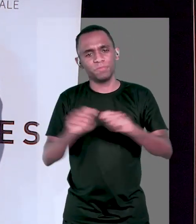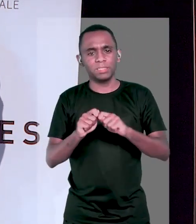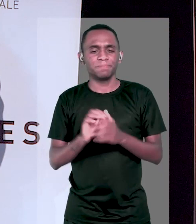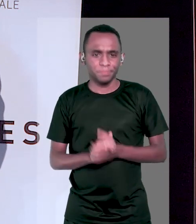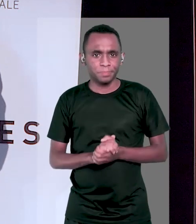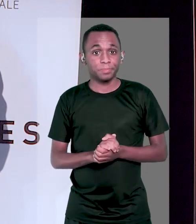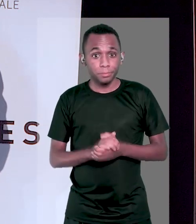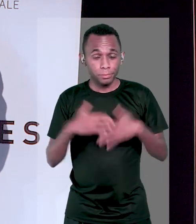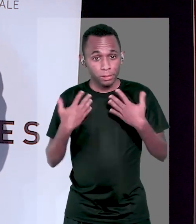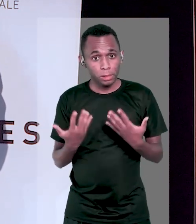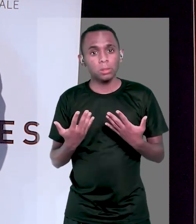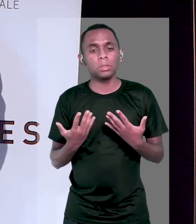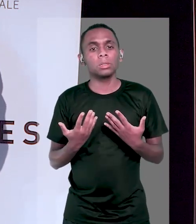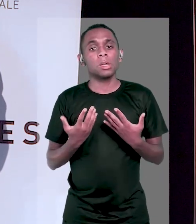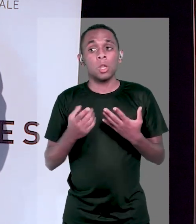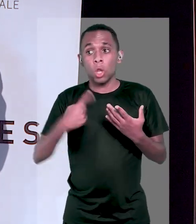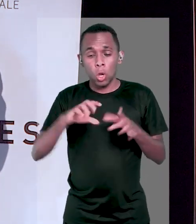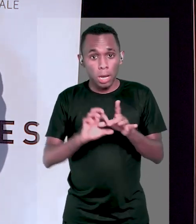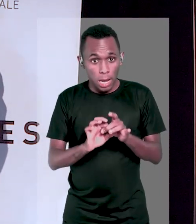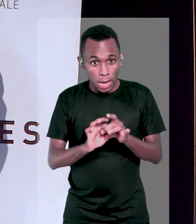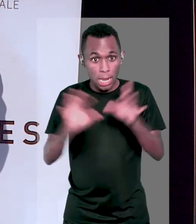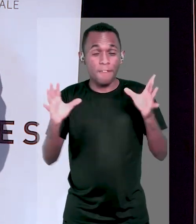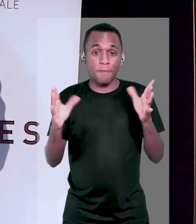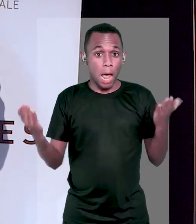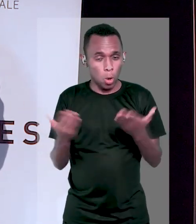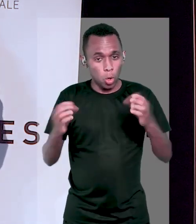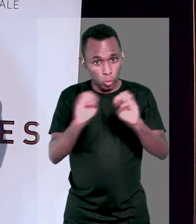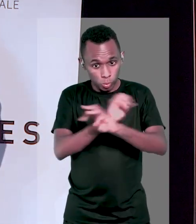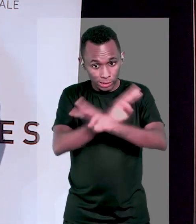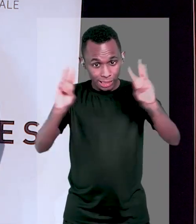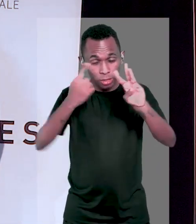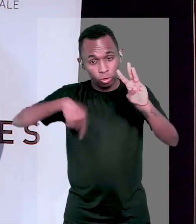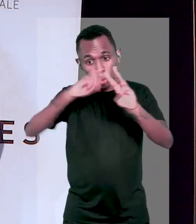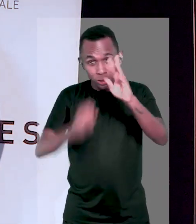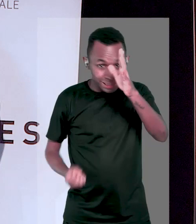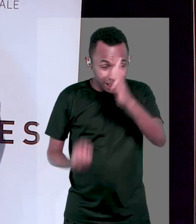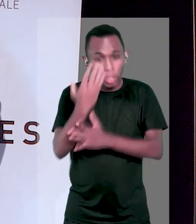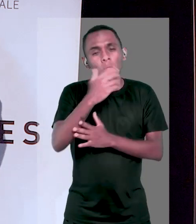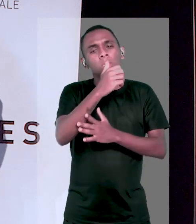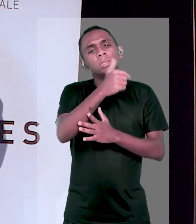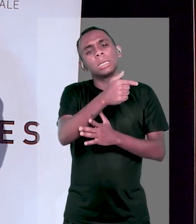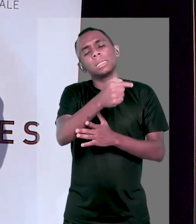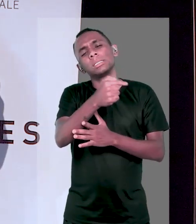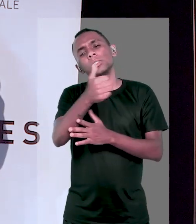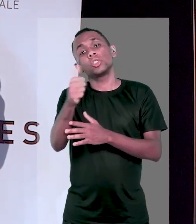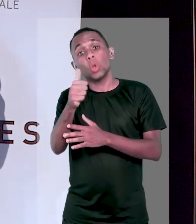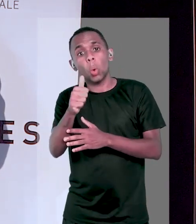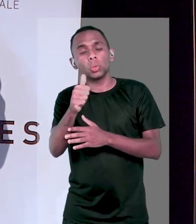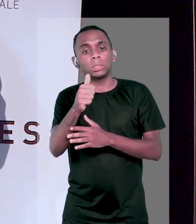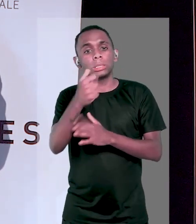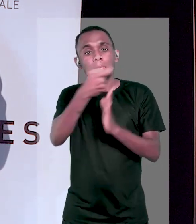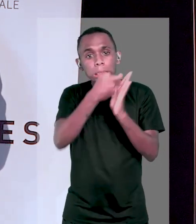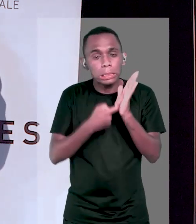ao Agostinho Rezende Neves, da APA, que deu uma contribuição enorme na divulgação do trabalho, e a APA,